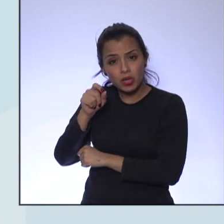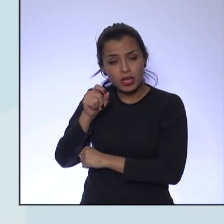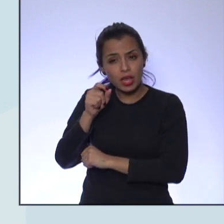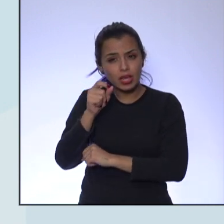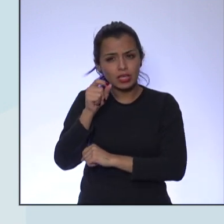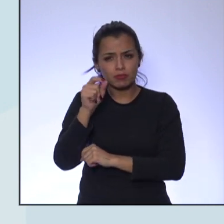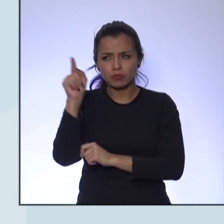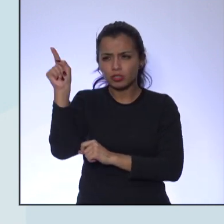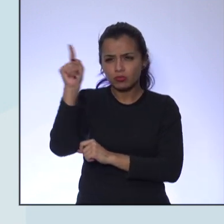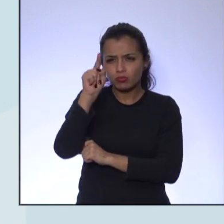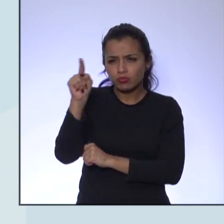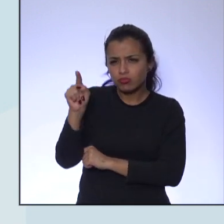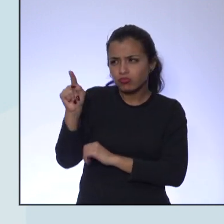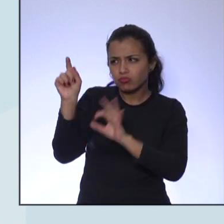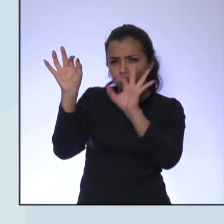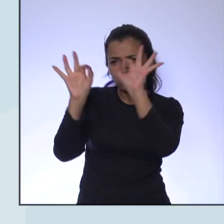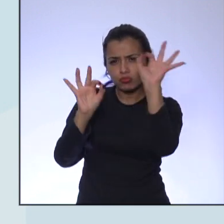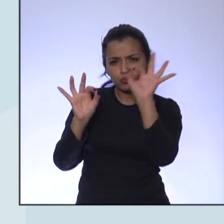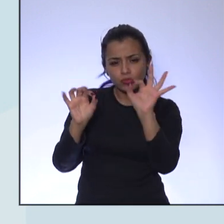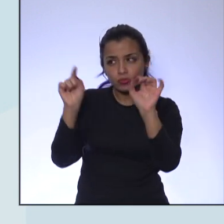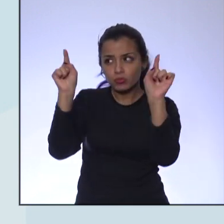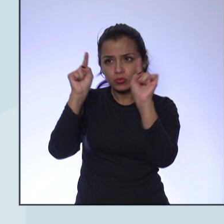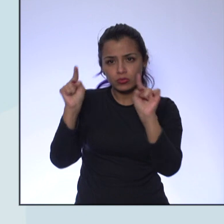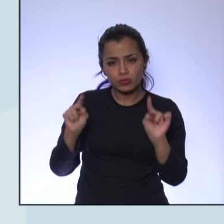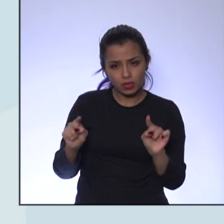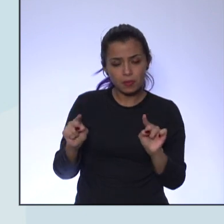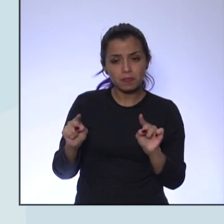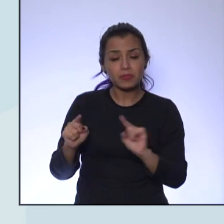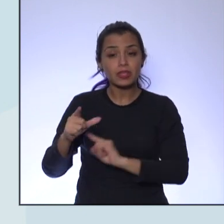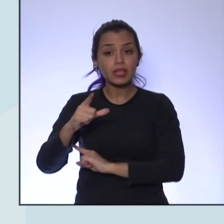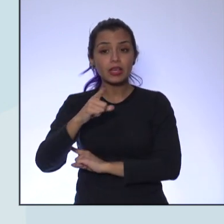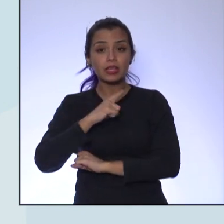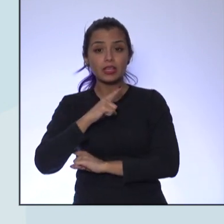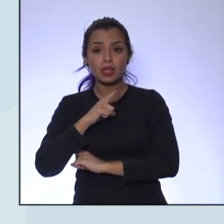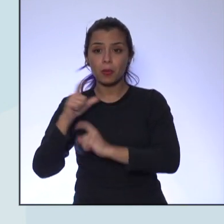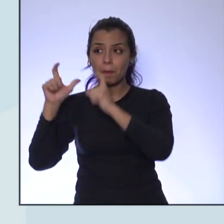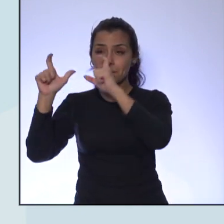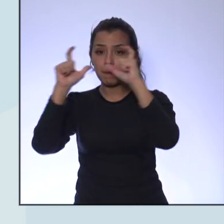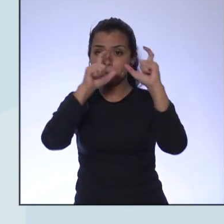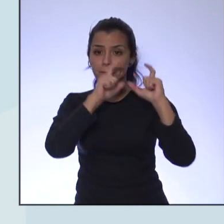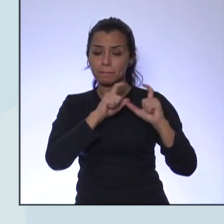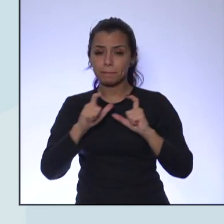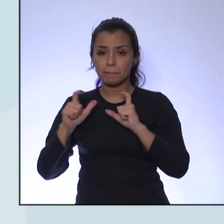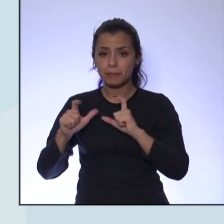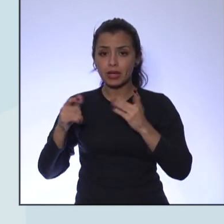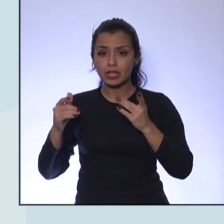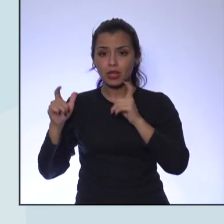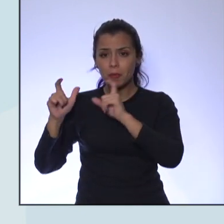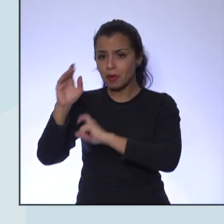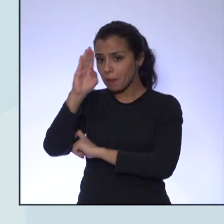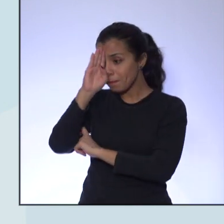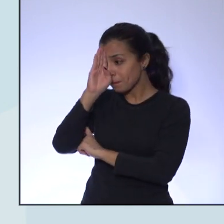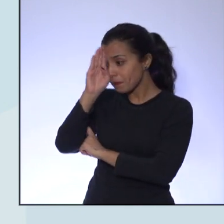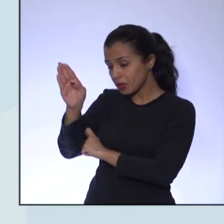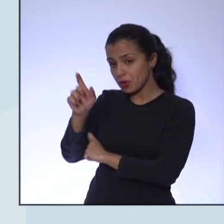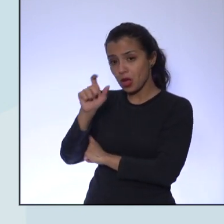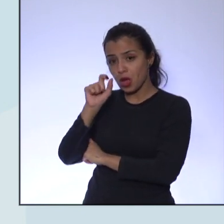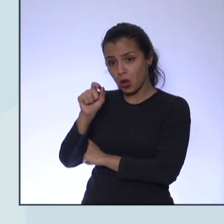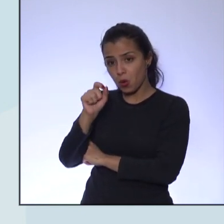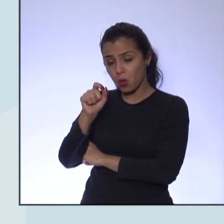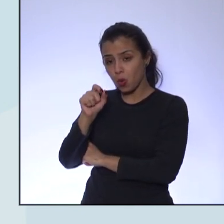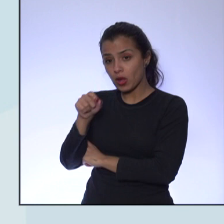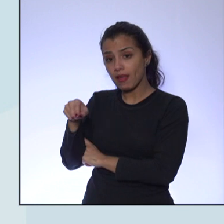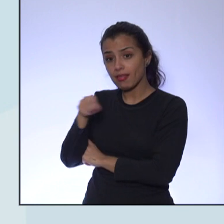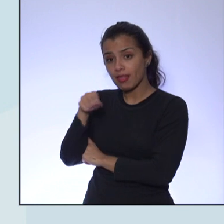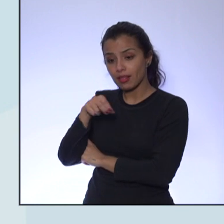são capitanias reais. E, nesse momento, quais são as vilas que vão se destacar? A cidade de Natal,